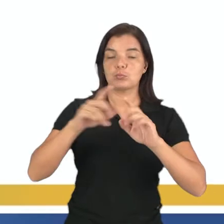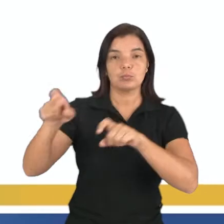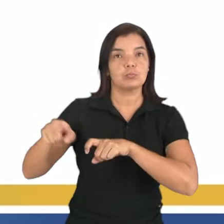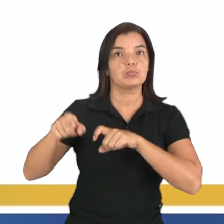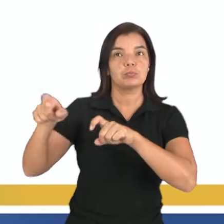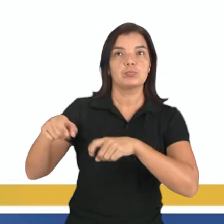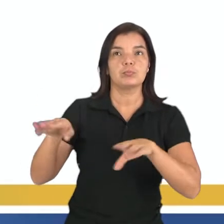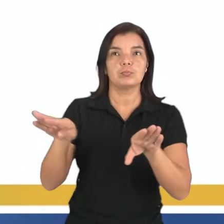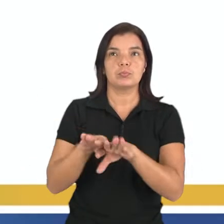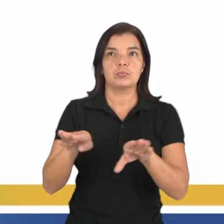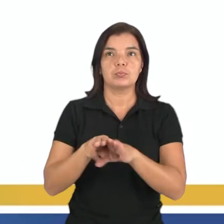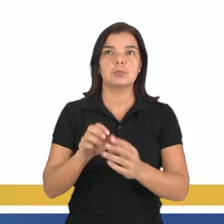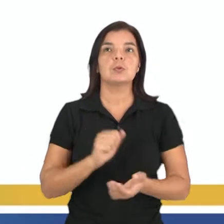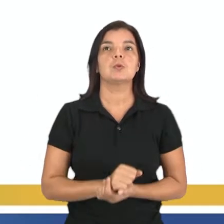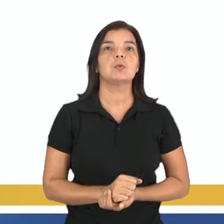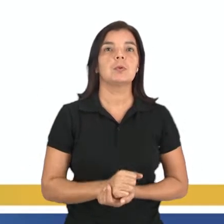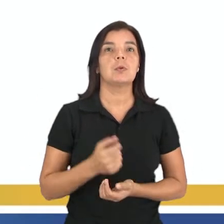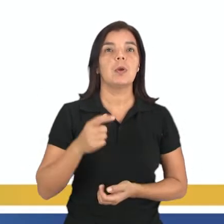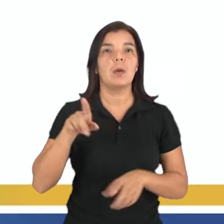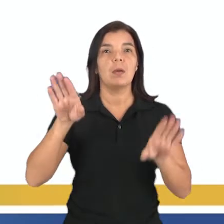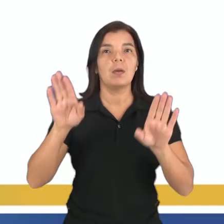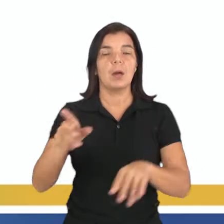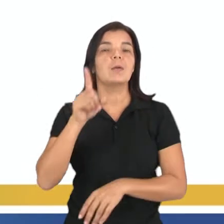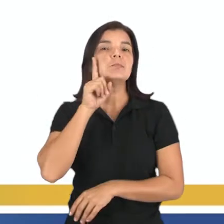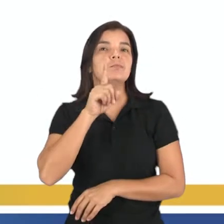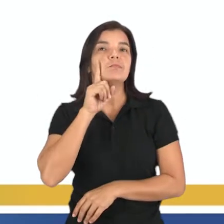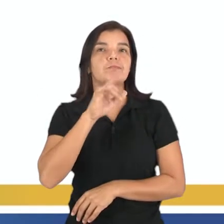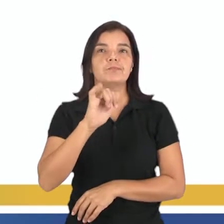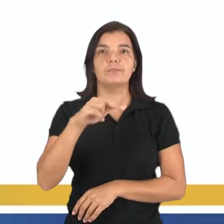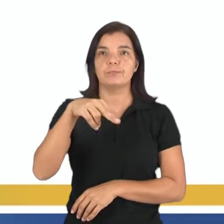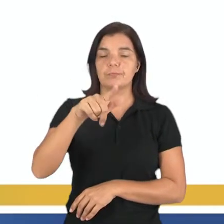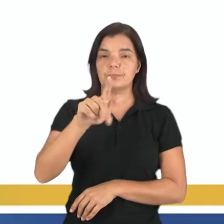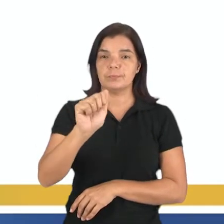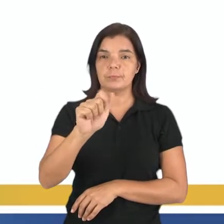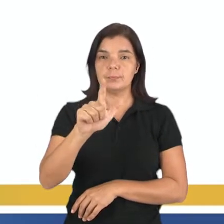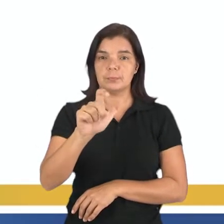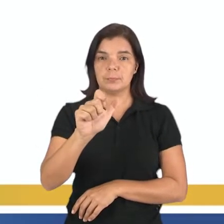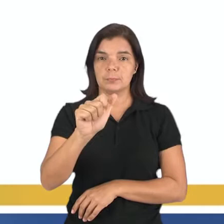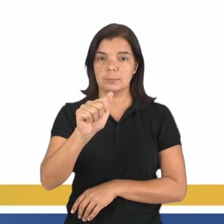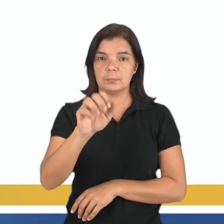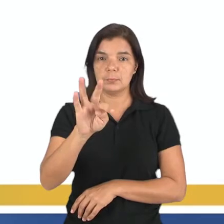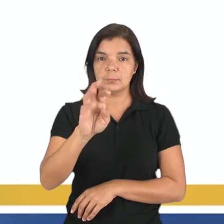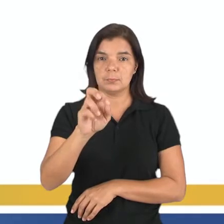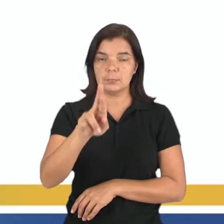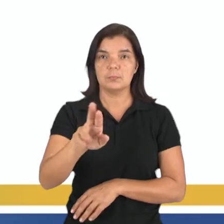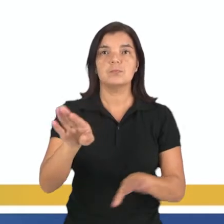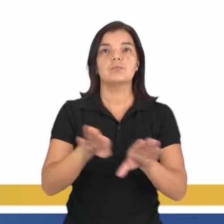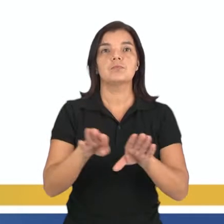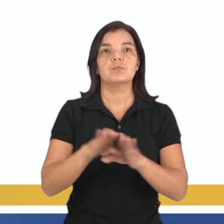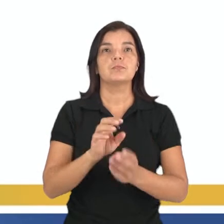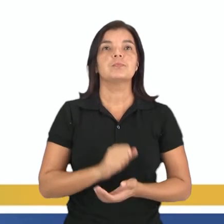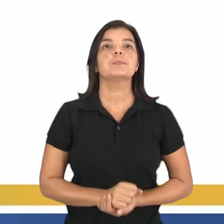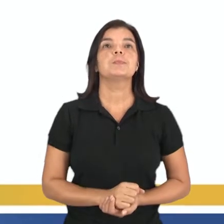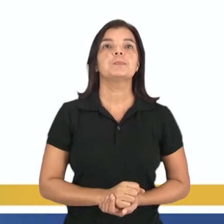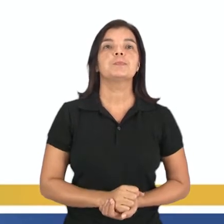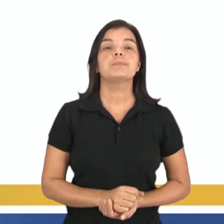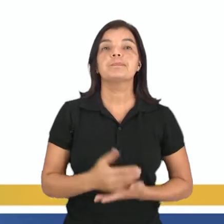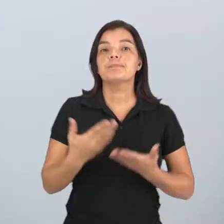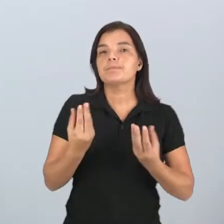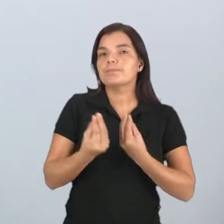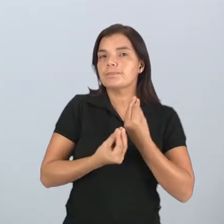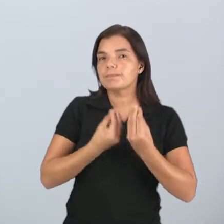de Beaufort, né, na Inglaterra. A casa de campo se chamava badminton, né?